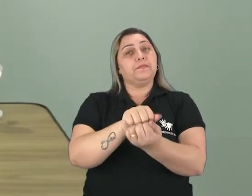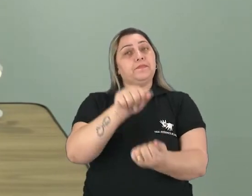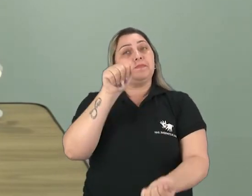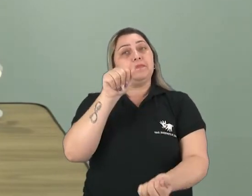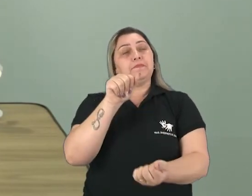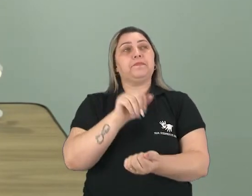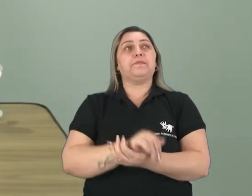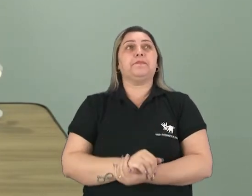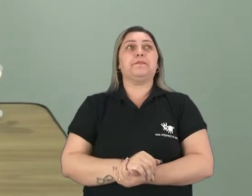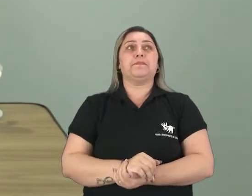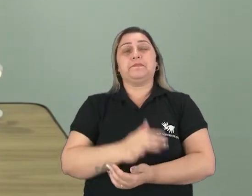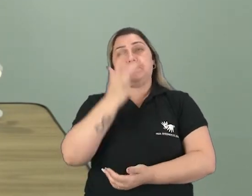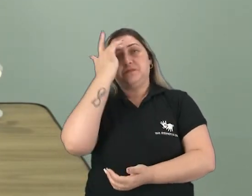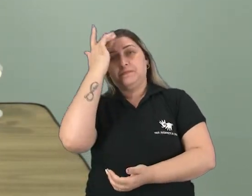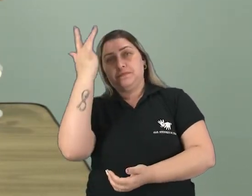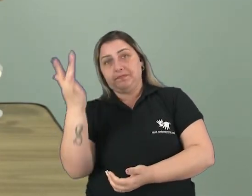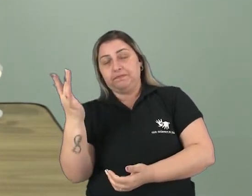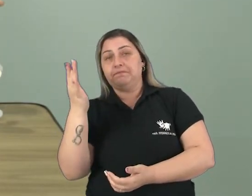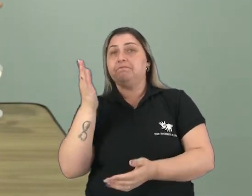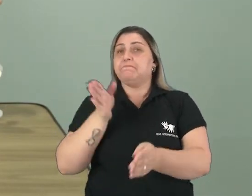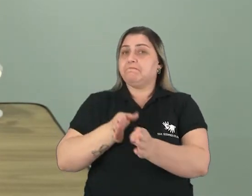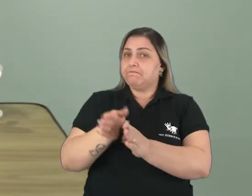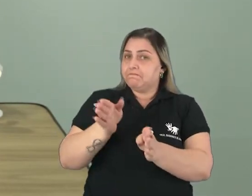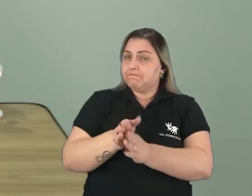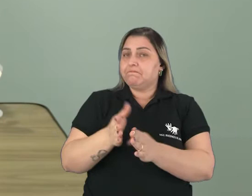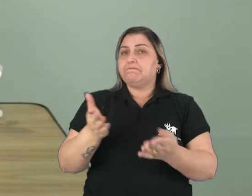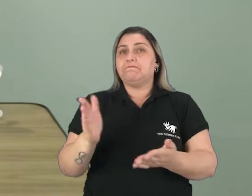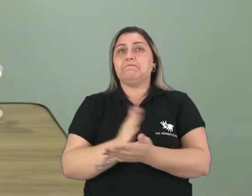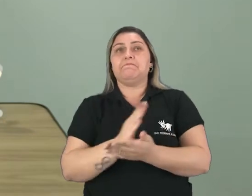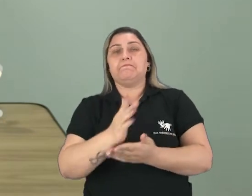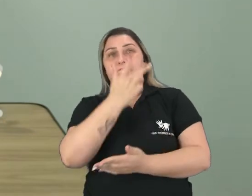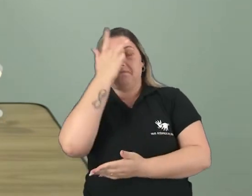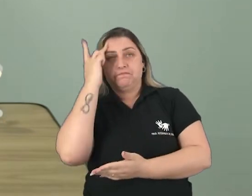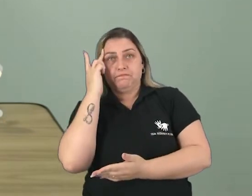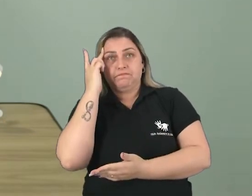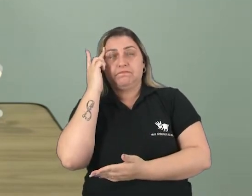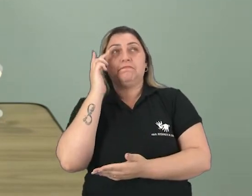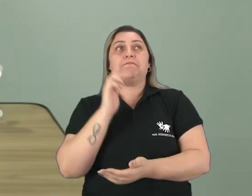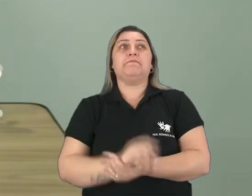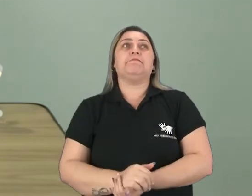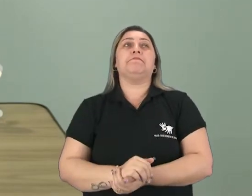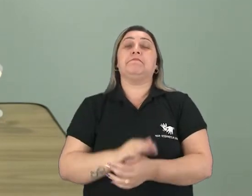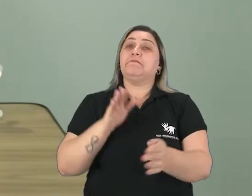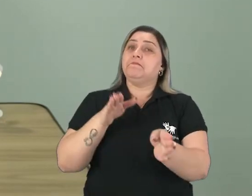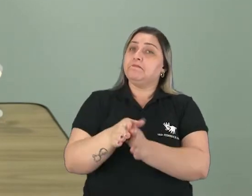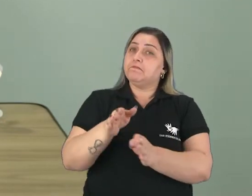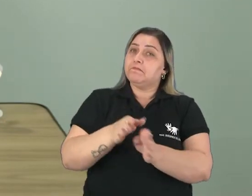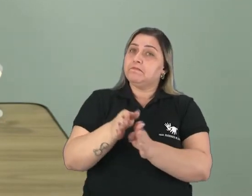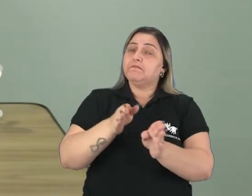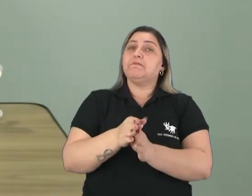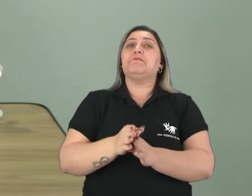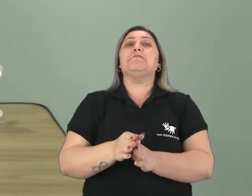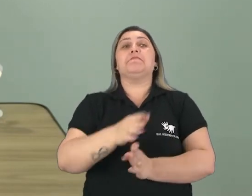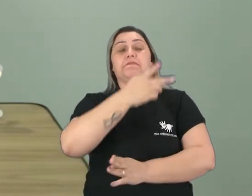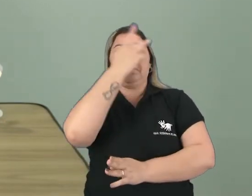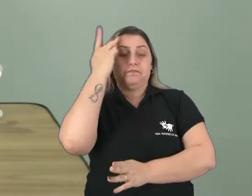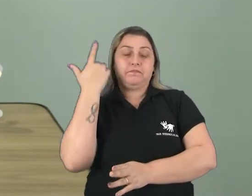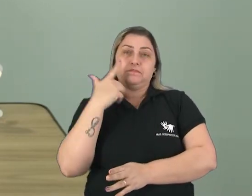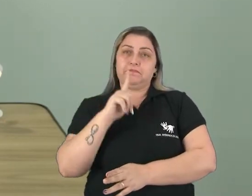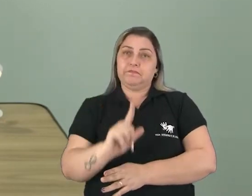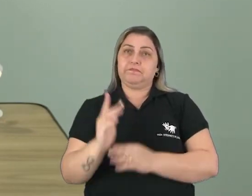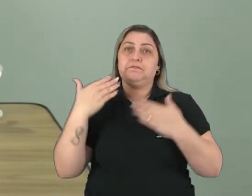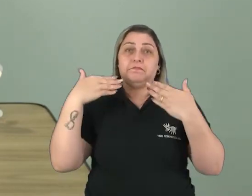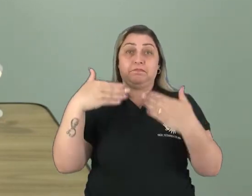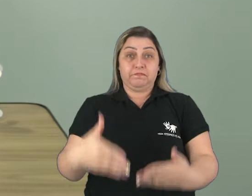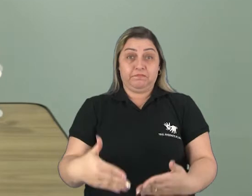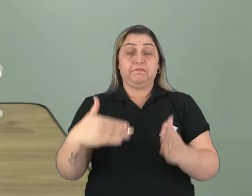cartaz, será que fica fácil orientar alguém? Orientar, seguir as orientações para que a pessoa consiga